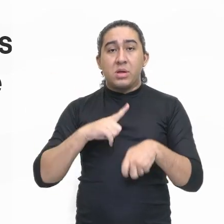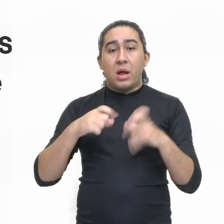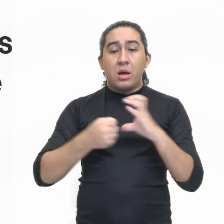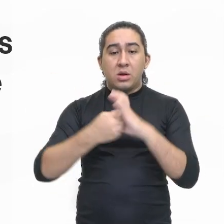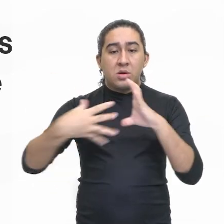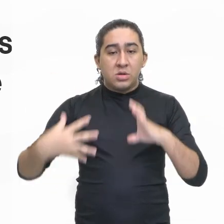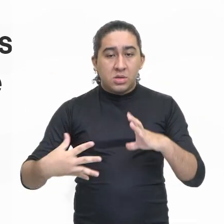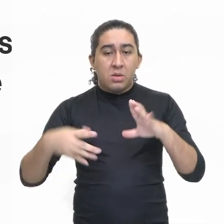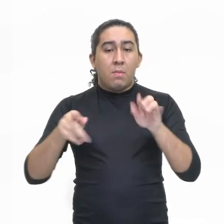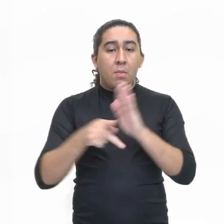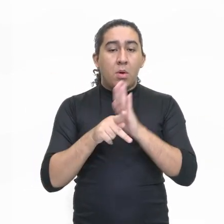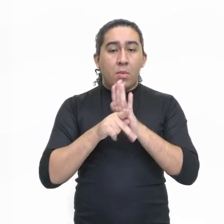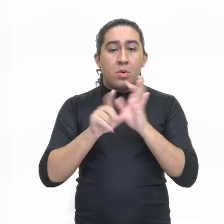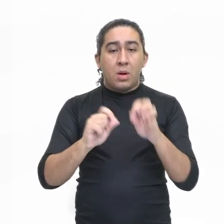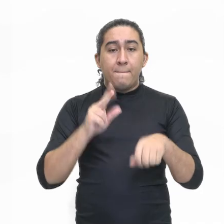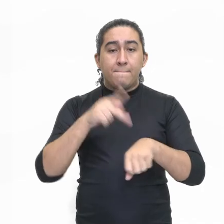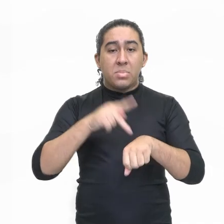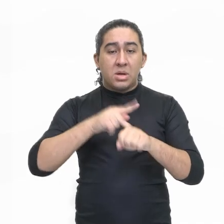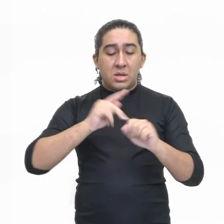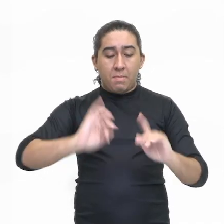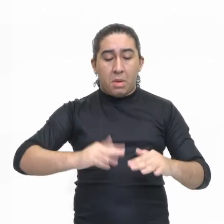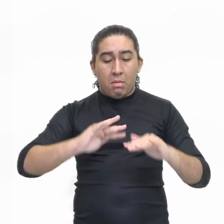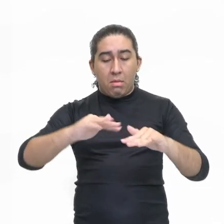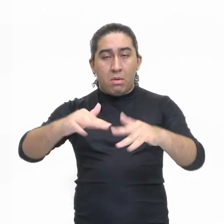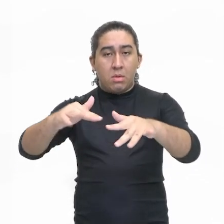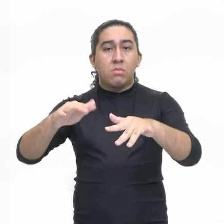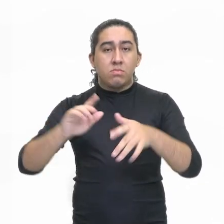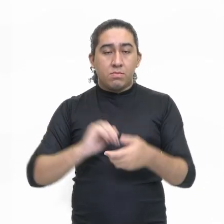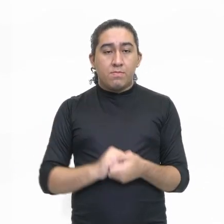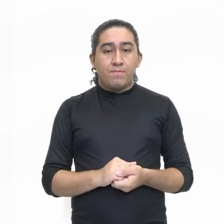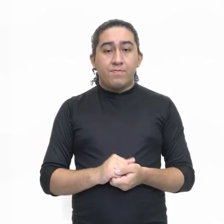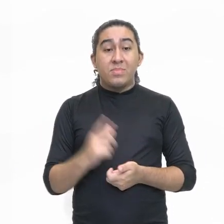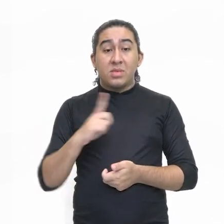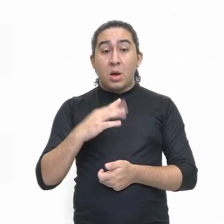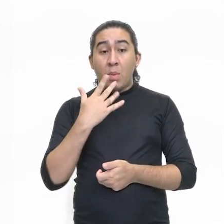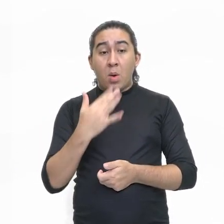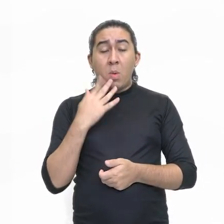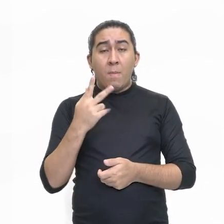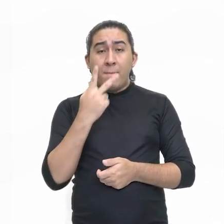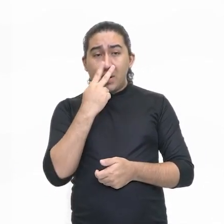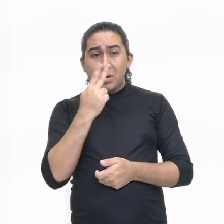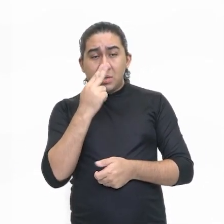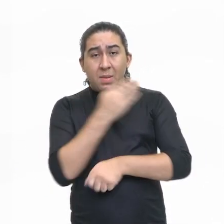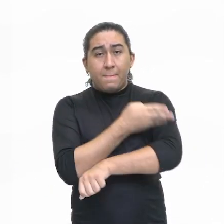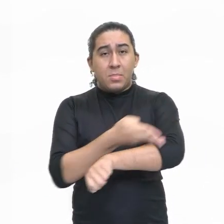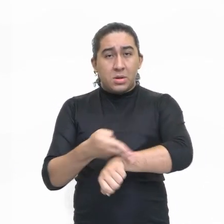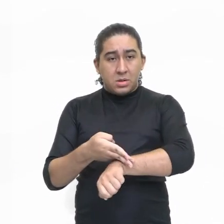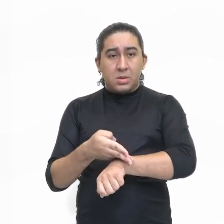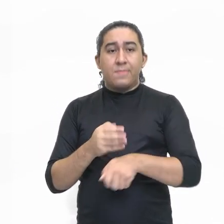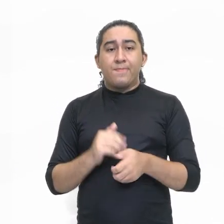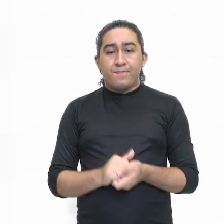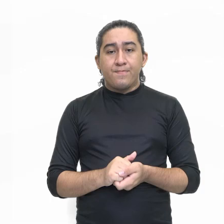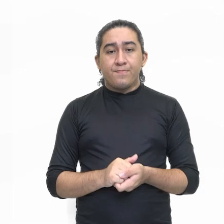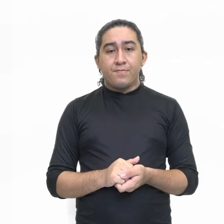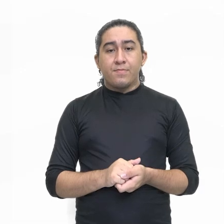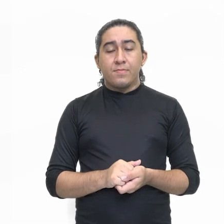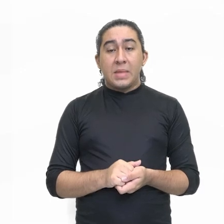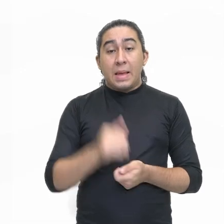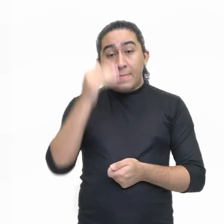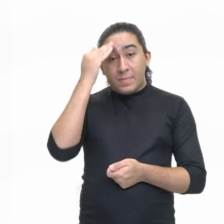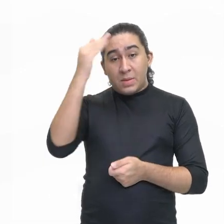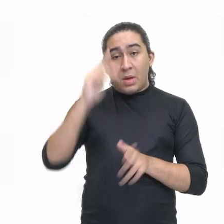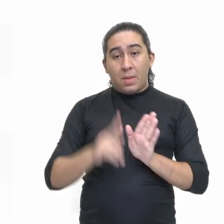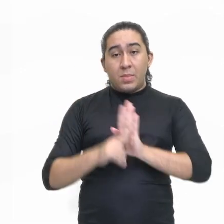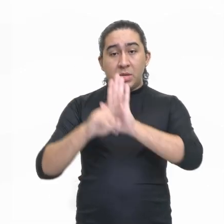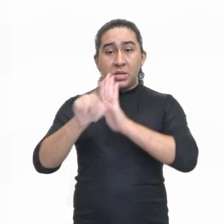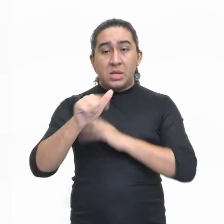de sedimentos em suspensão, dando essa coloração branca, né, ou barrenta. Os principais